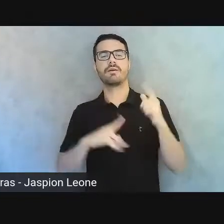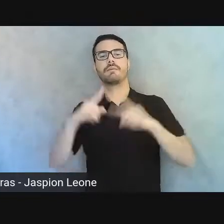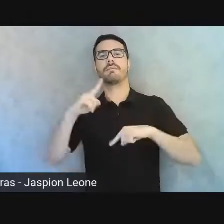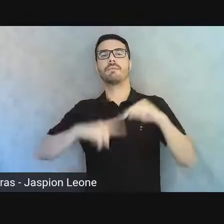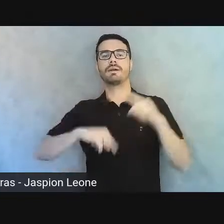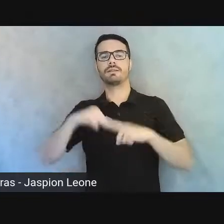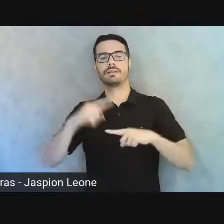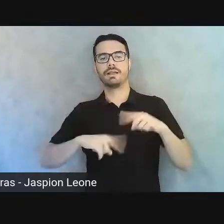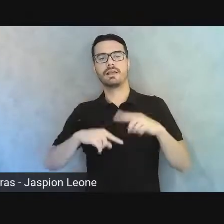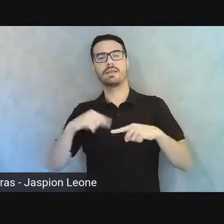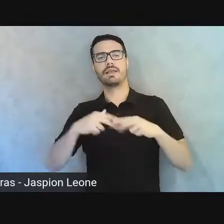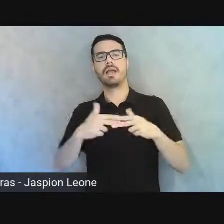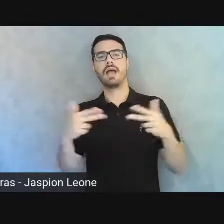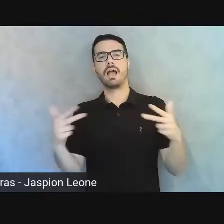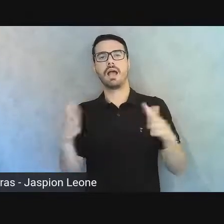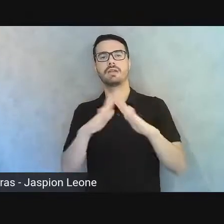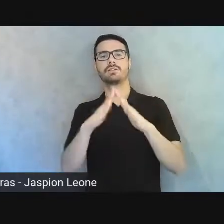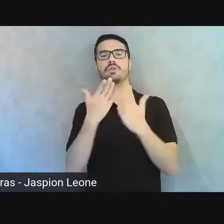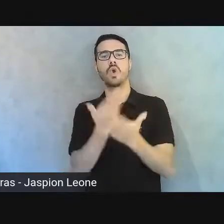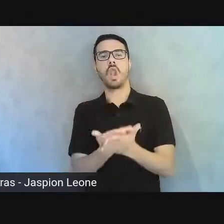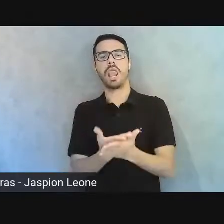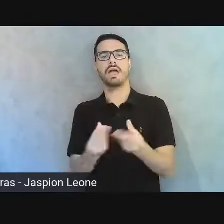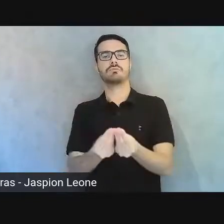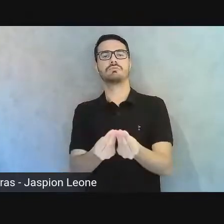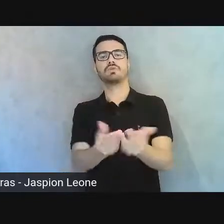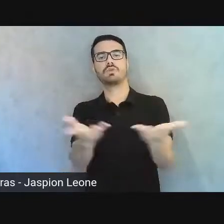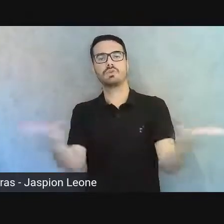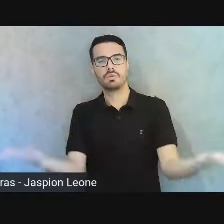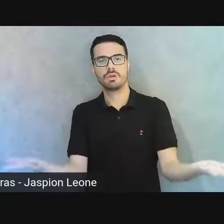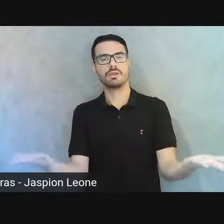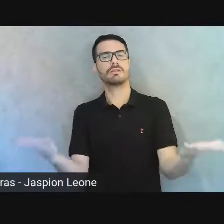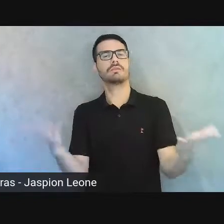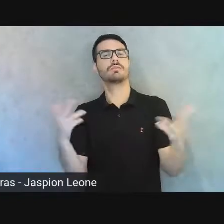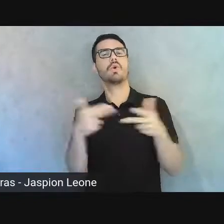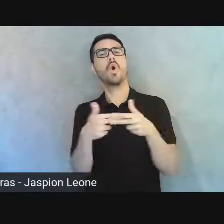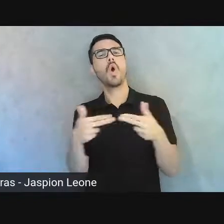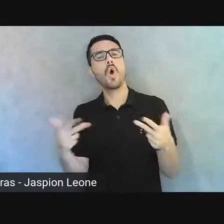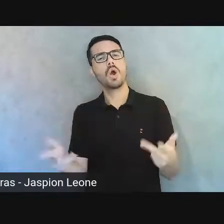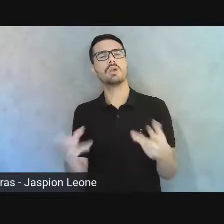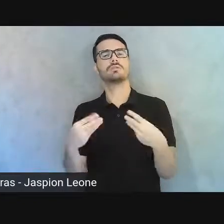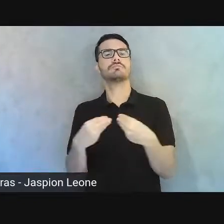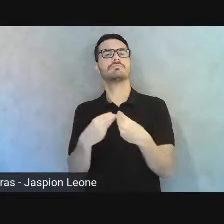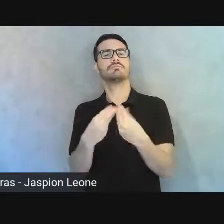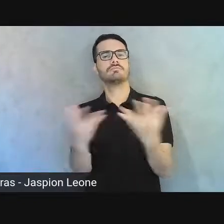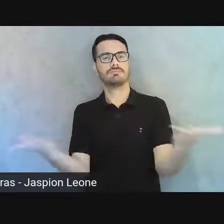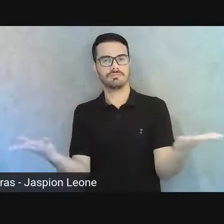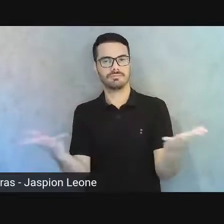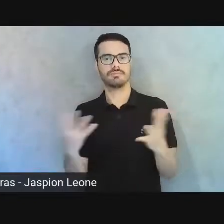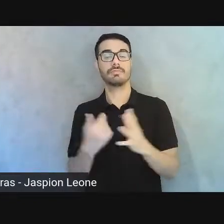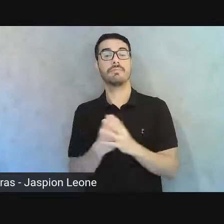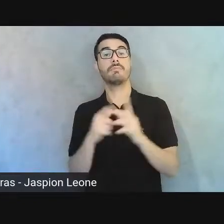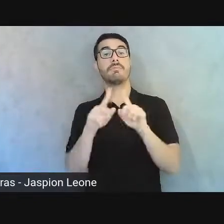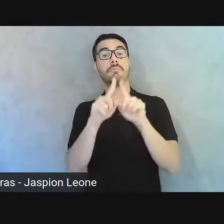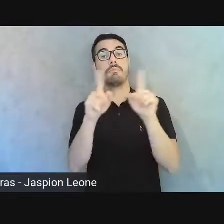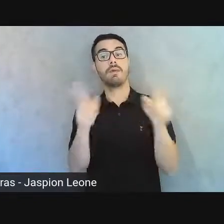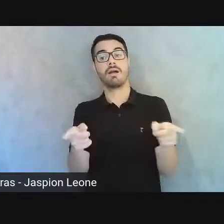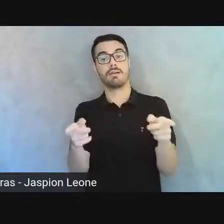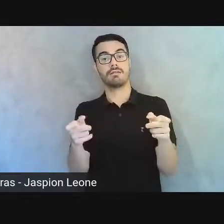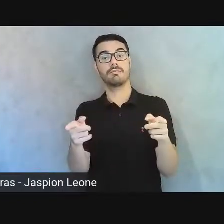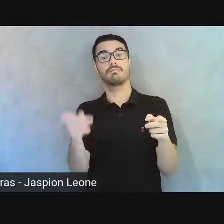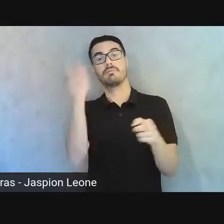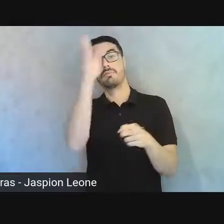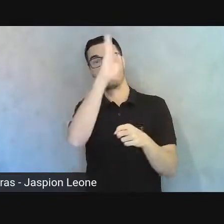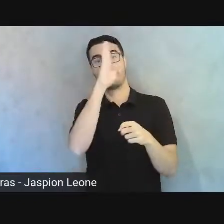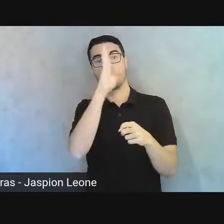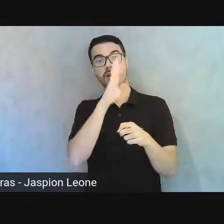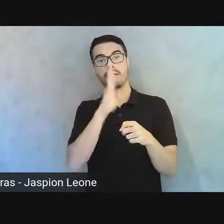assim por diante. No entanto, apesar de o Brasil ter avançado